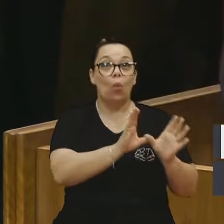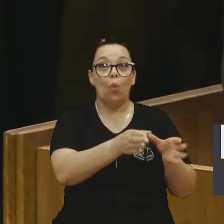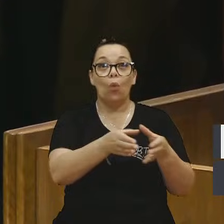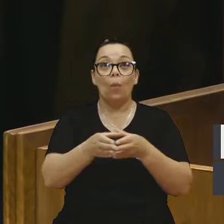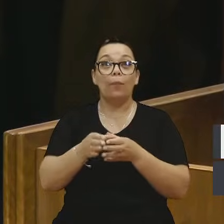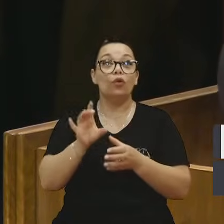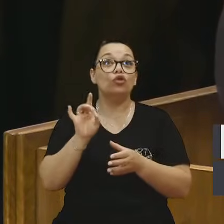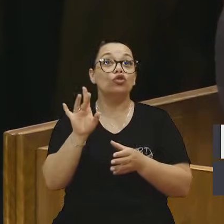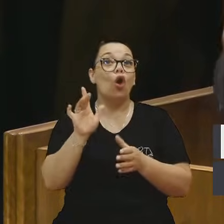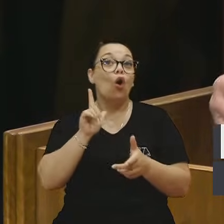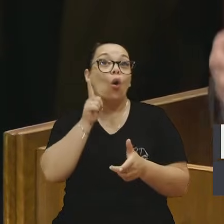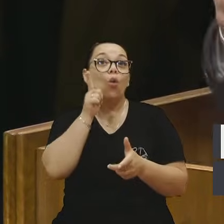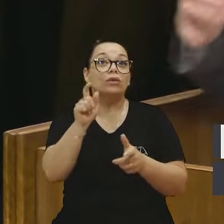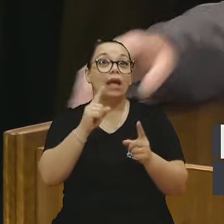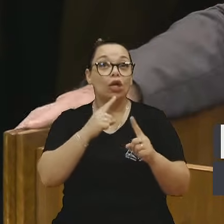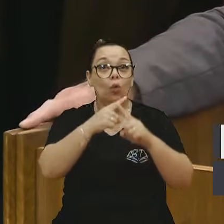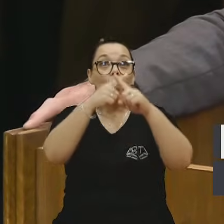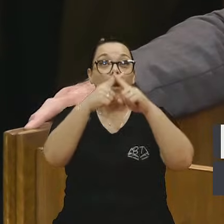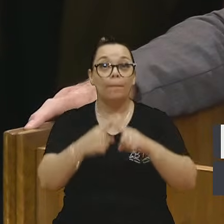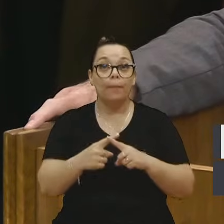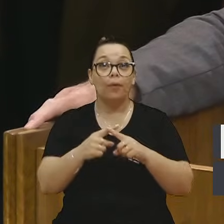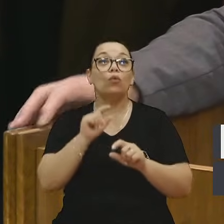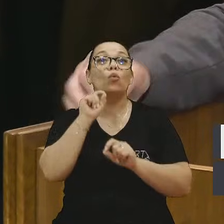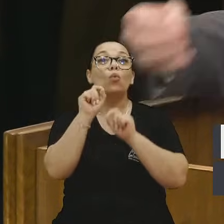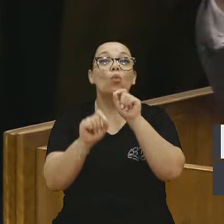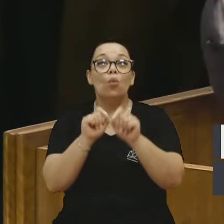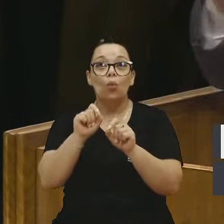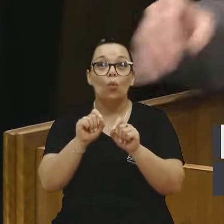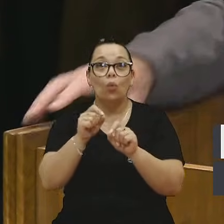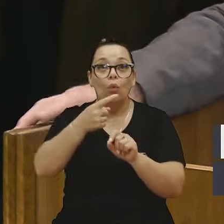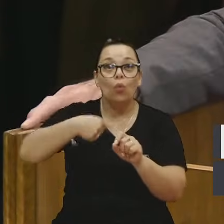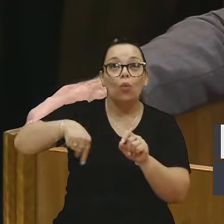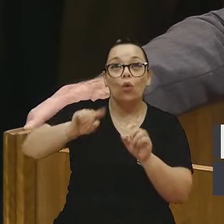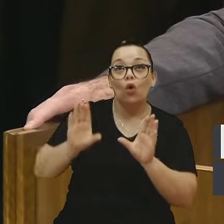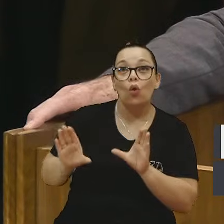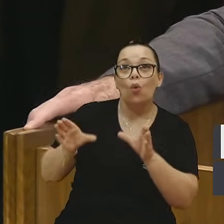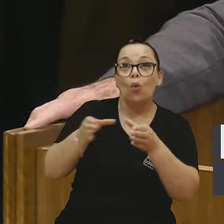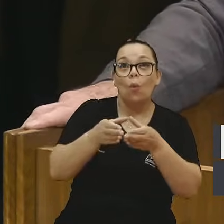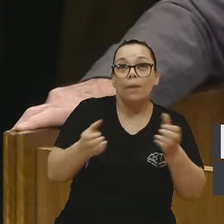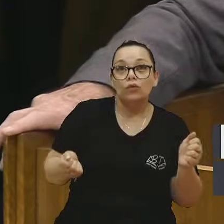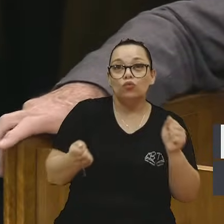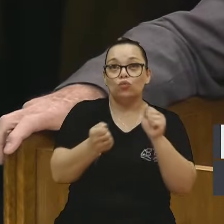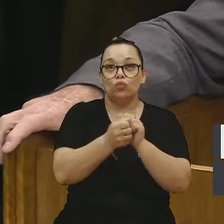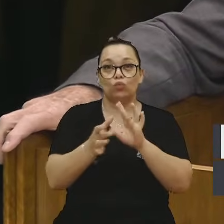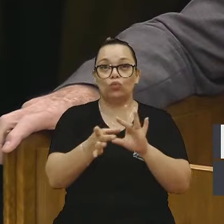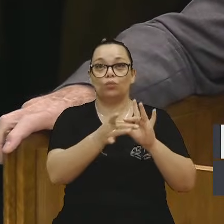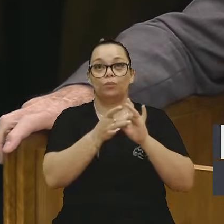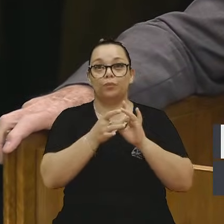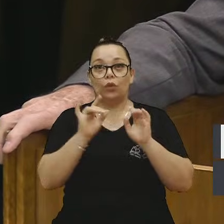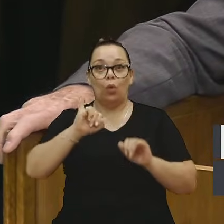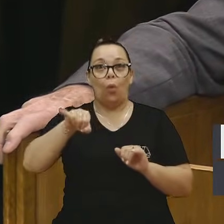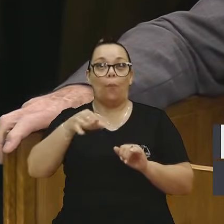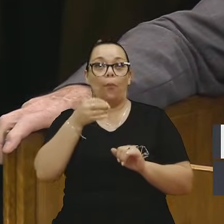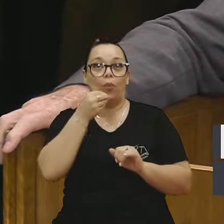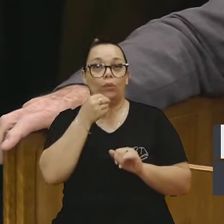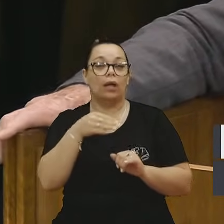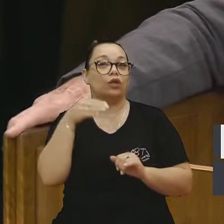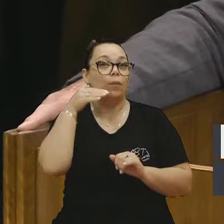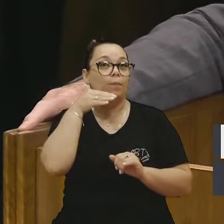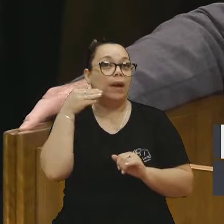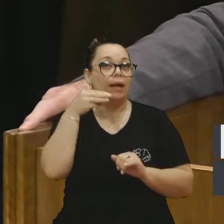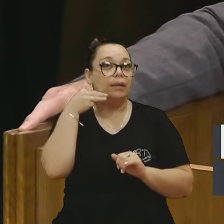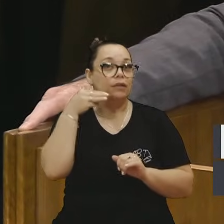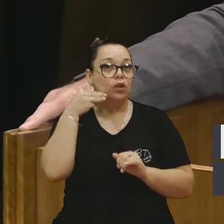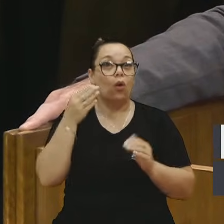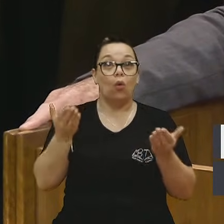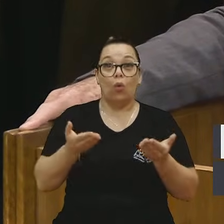vence um campeonato, só vence uma partida, quando o time joga junto. E eu tenho o privilégio, Marisol Santos, de